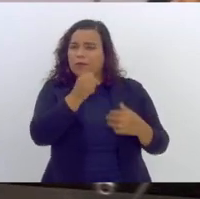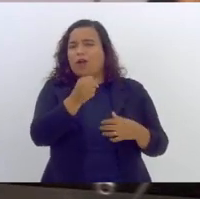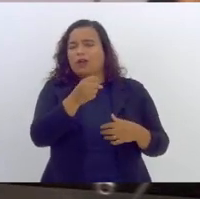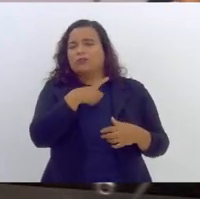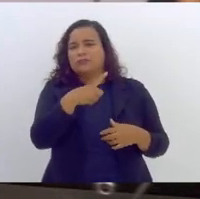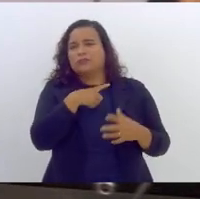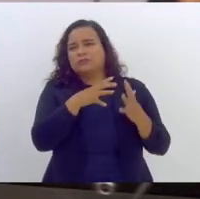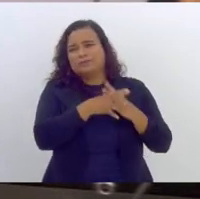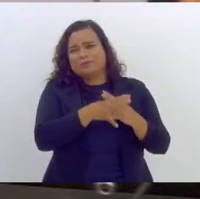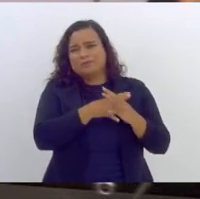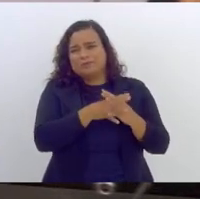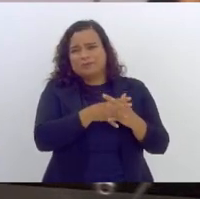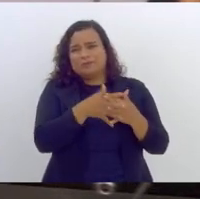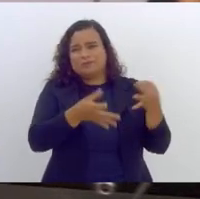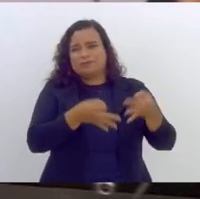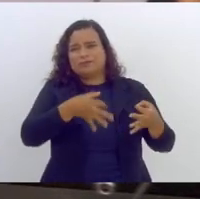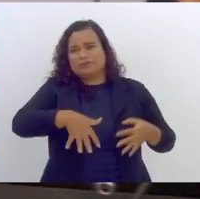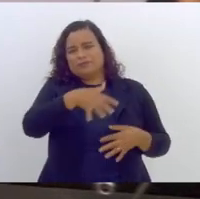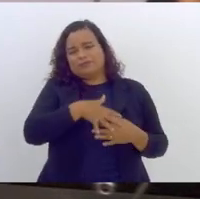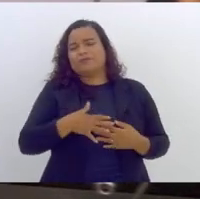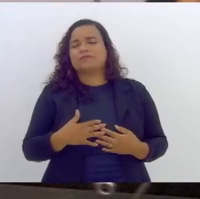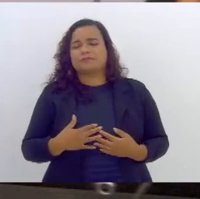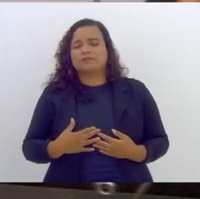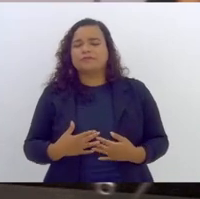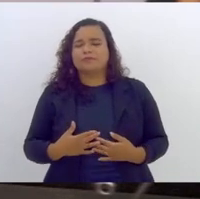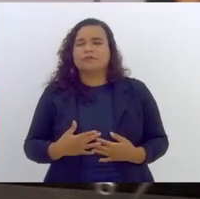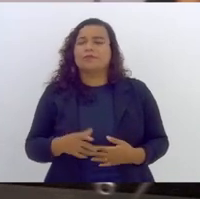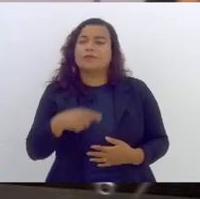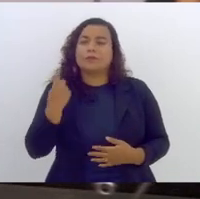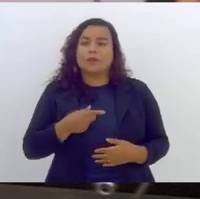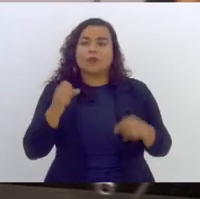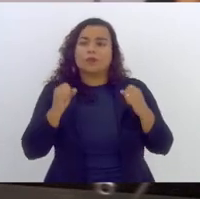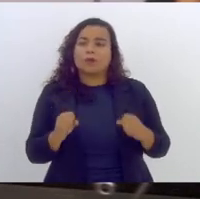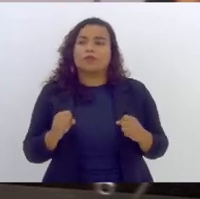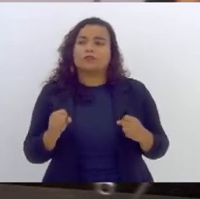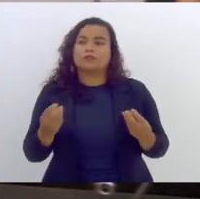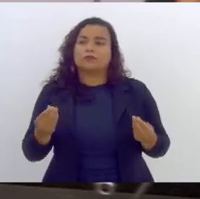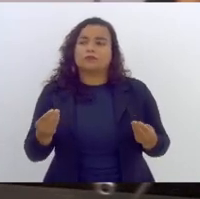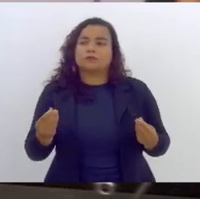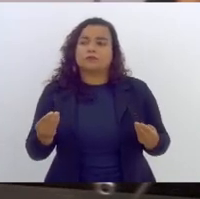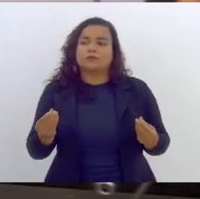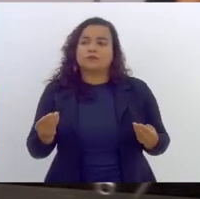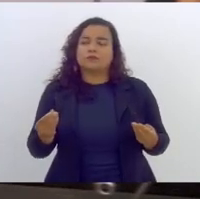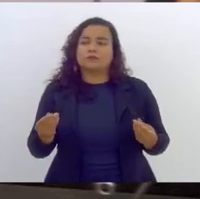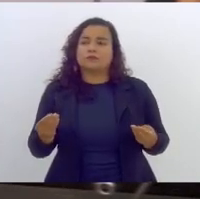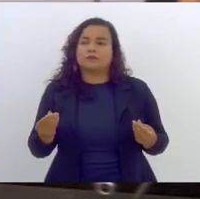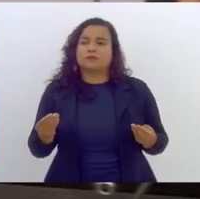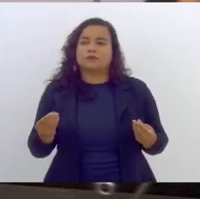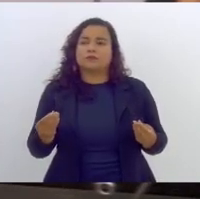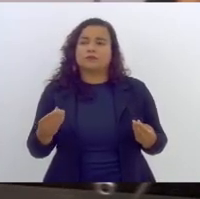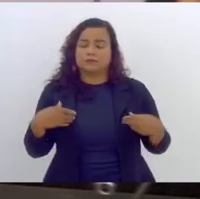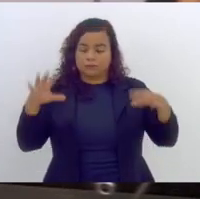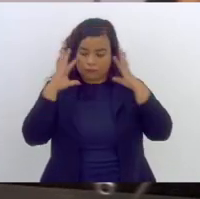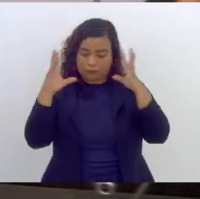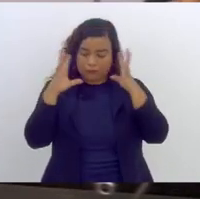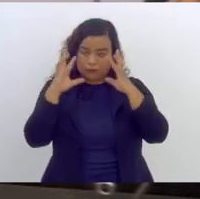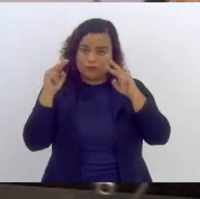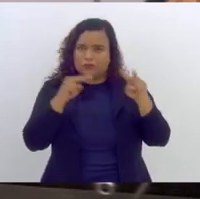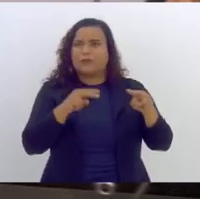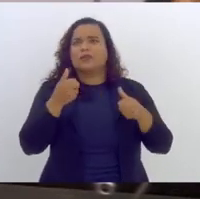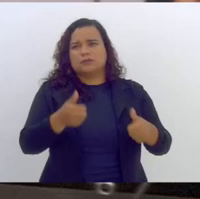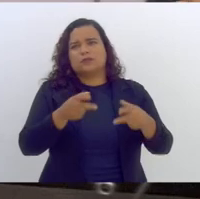Tá é jurídico então a gente pode nosso olhar é sempre